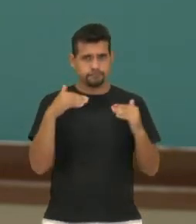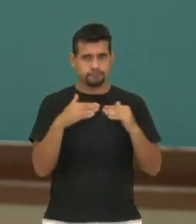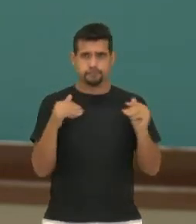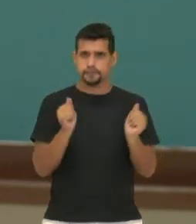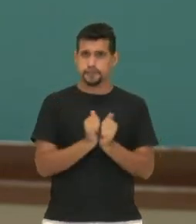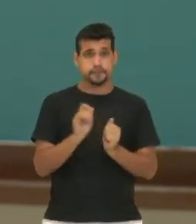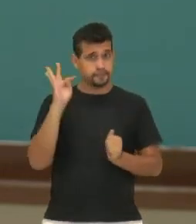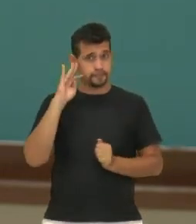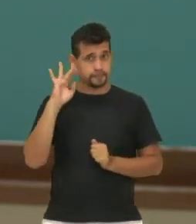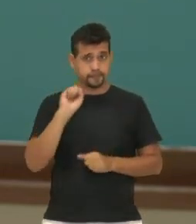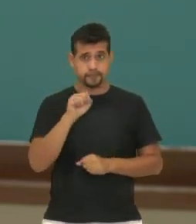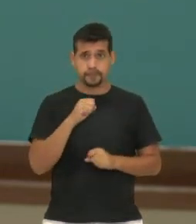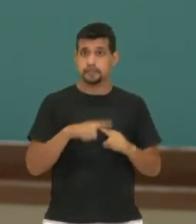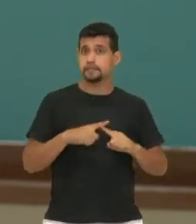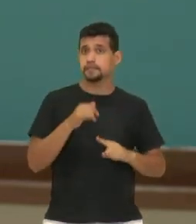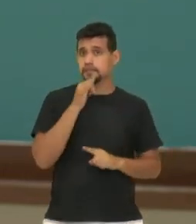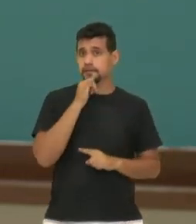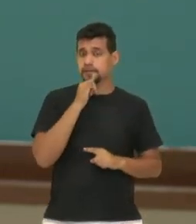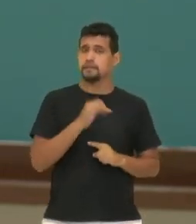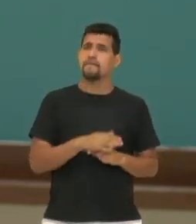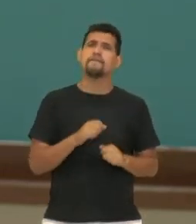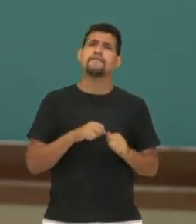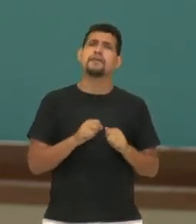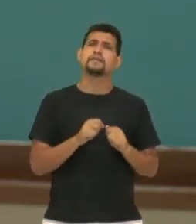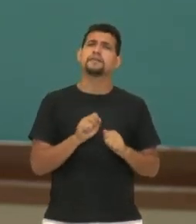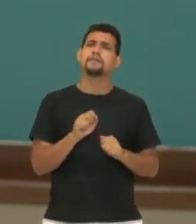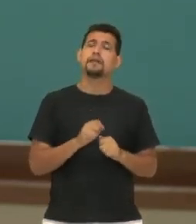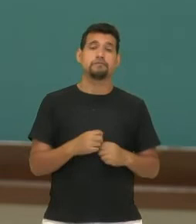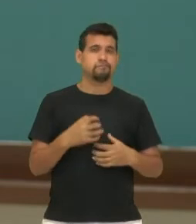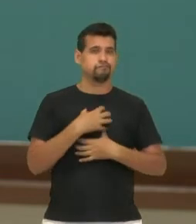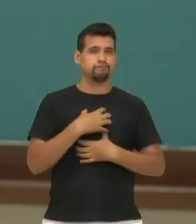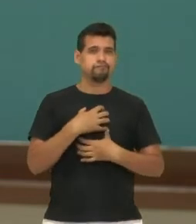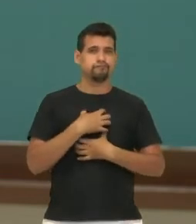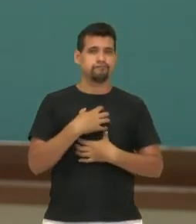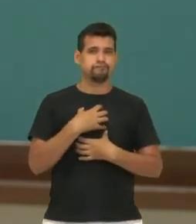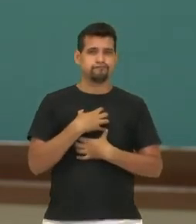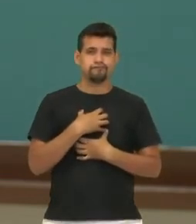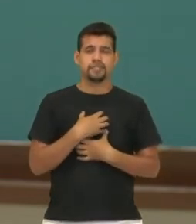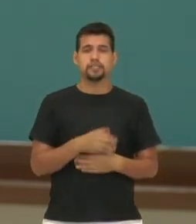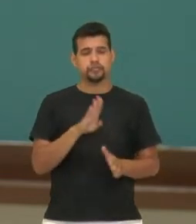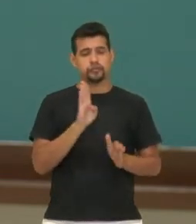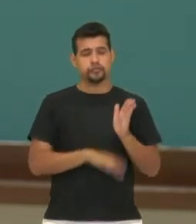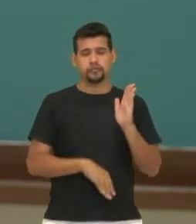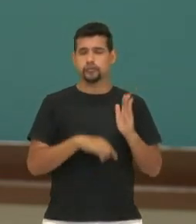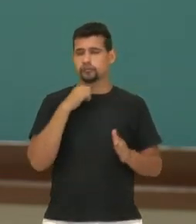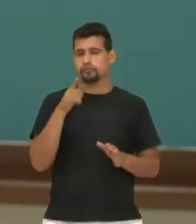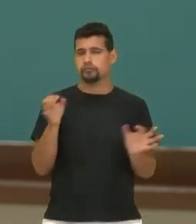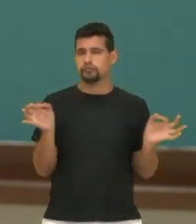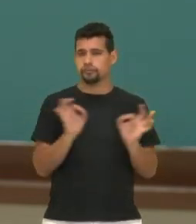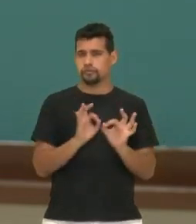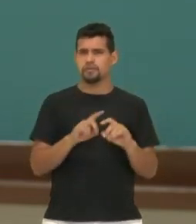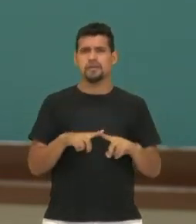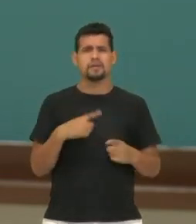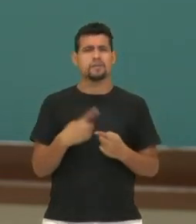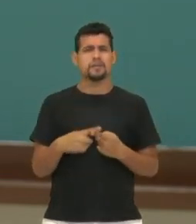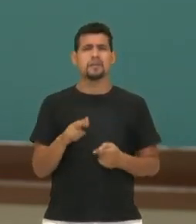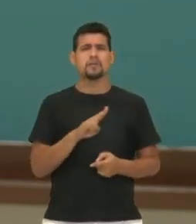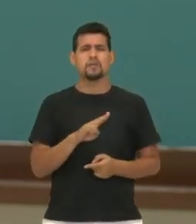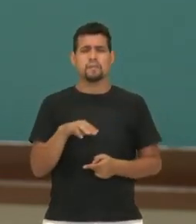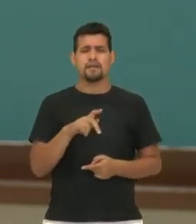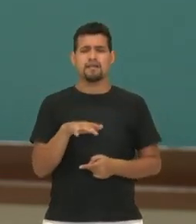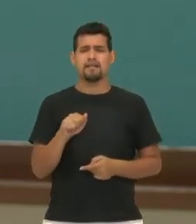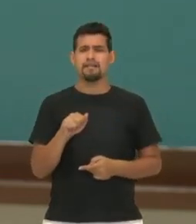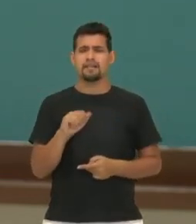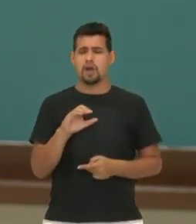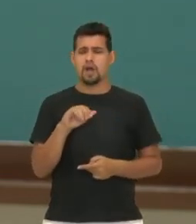teoria. Então, é claro, então aí, veja, desse modo é sanar o problema. Por que do nome mecânica